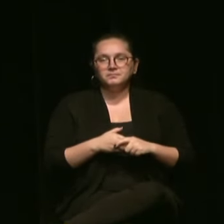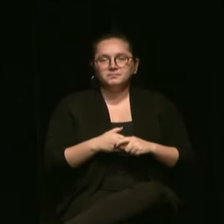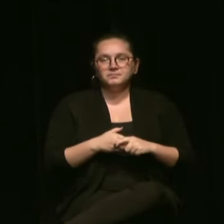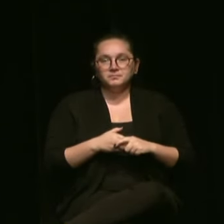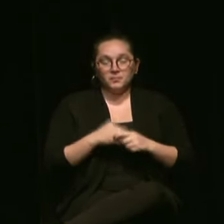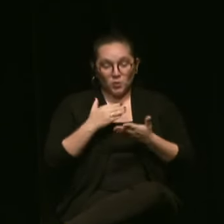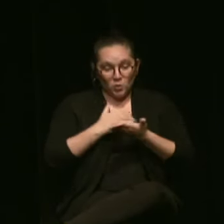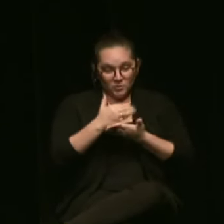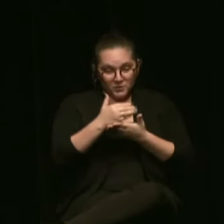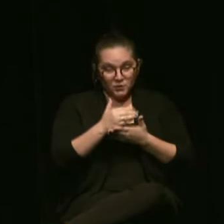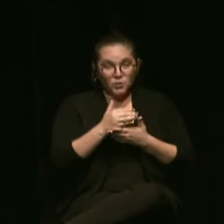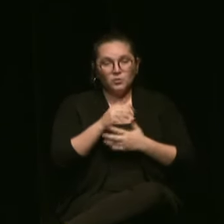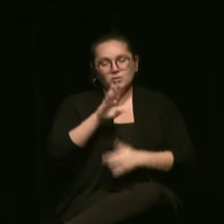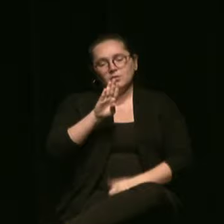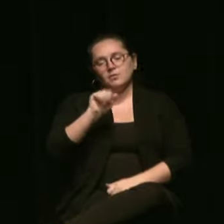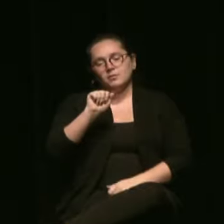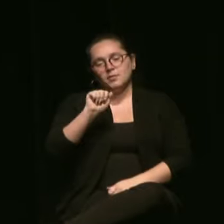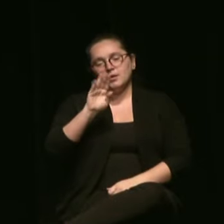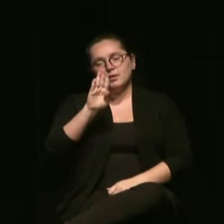Babilônia.